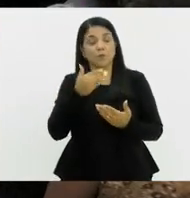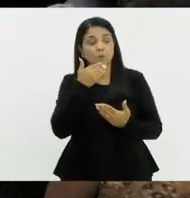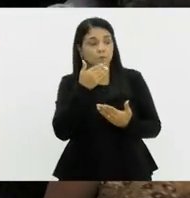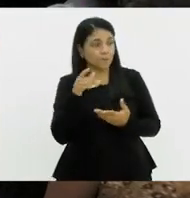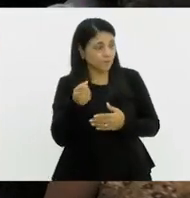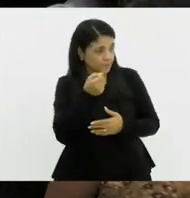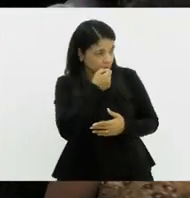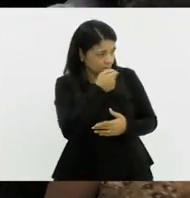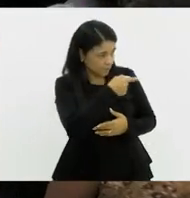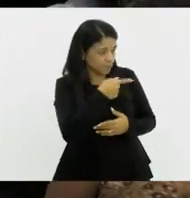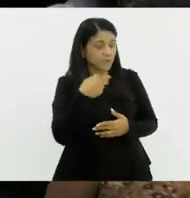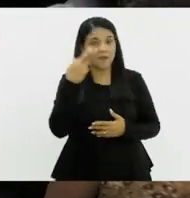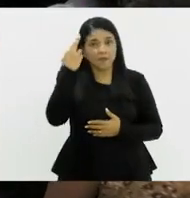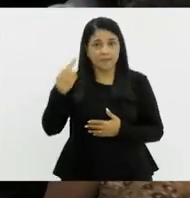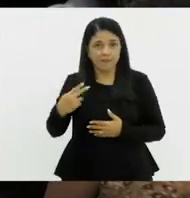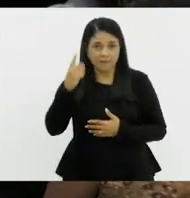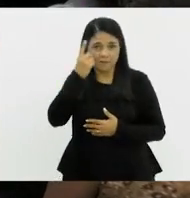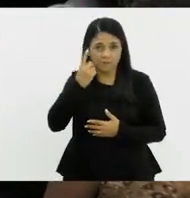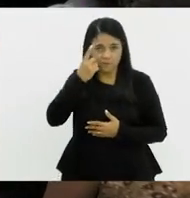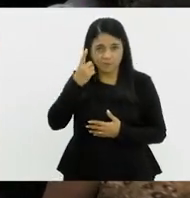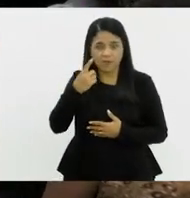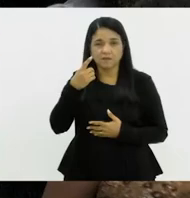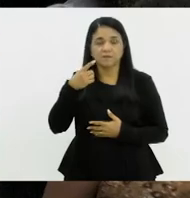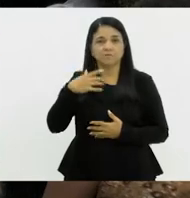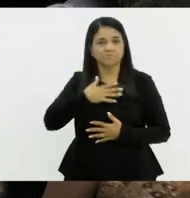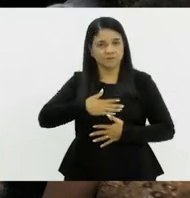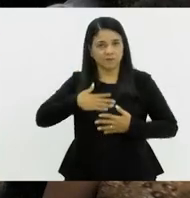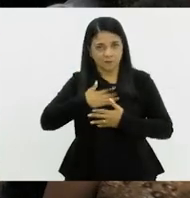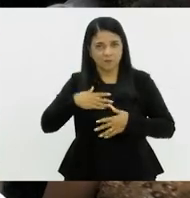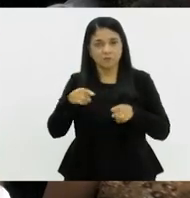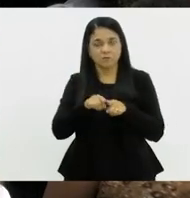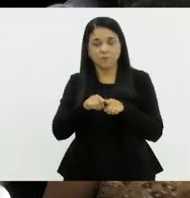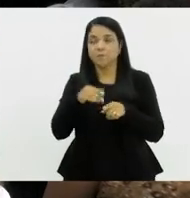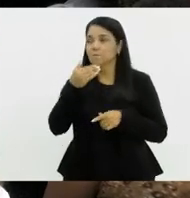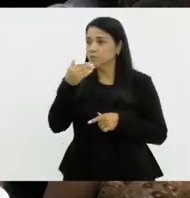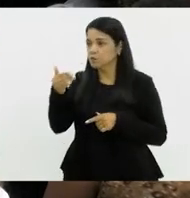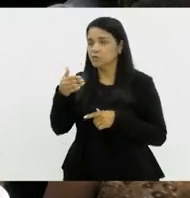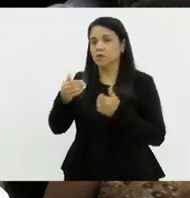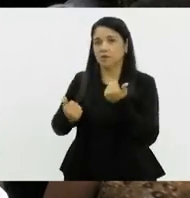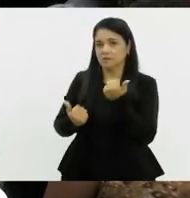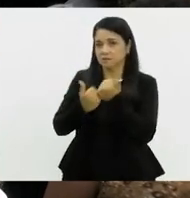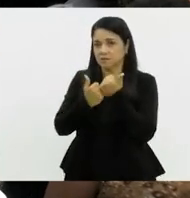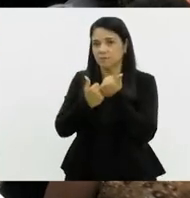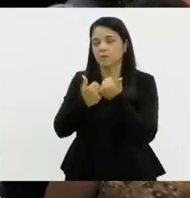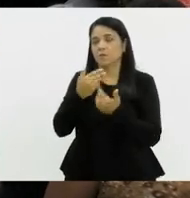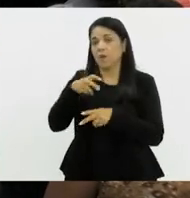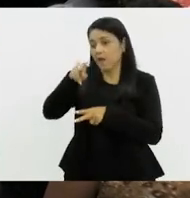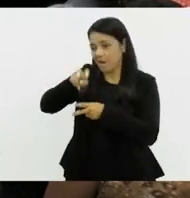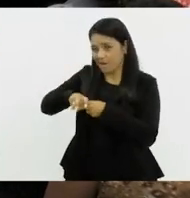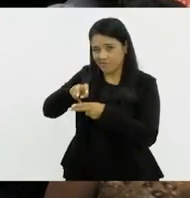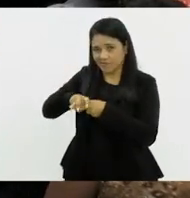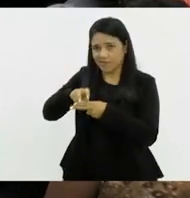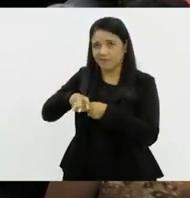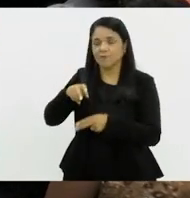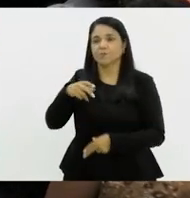para a assessoria providenciar a cadeira para a doutora Alessandra e para o doutor vereador Paulo Pinheiro.